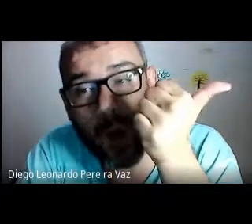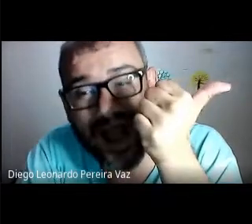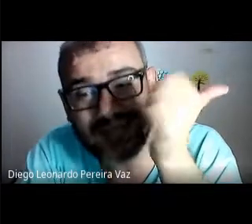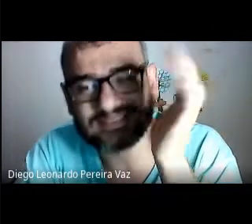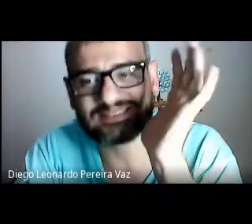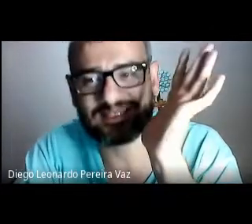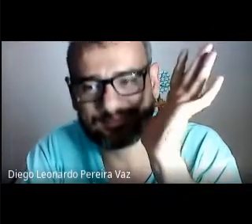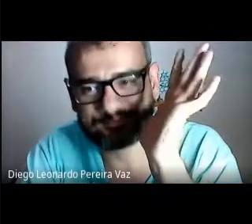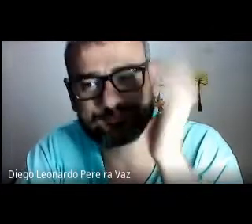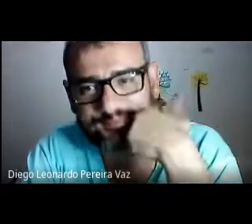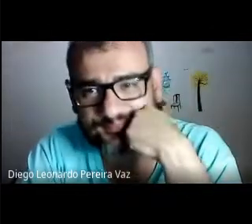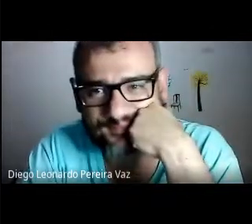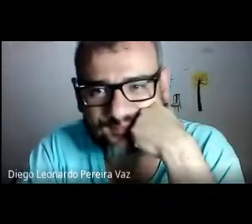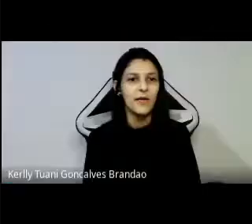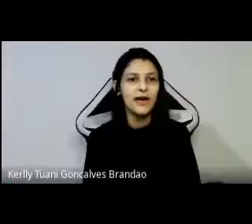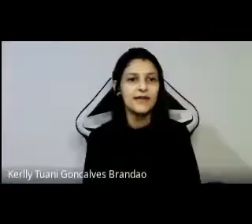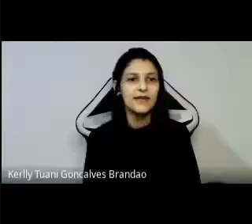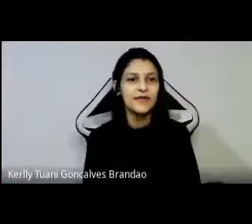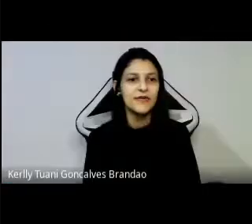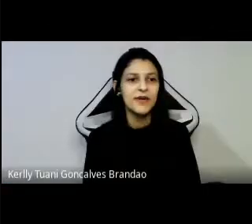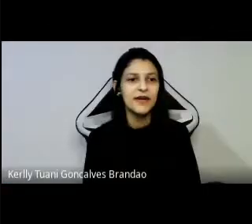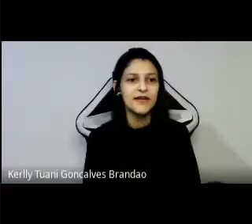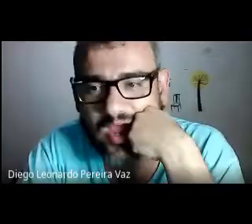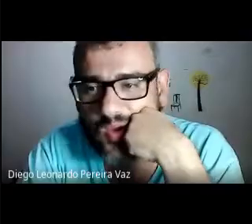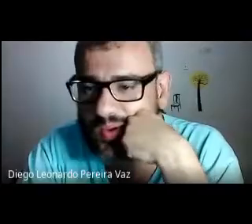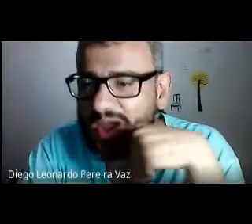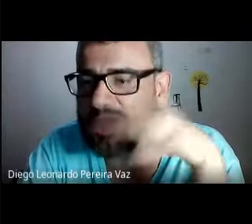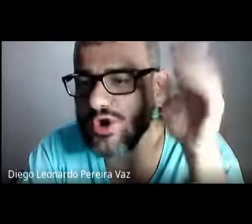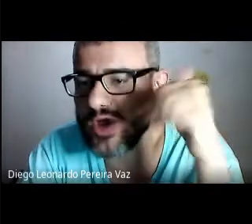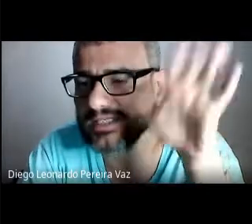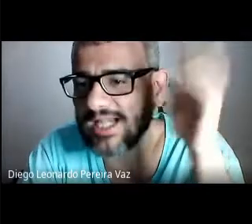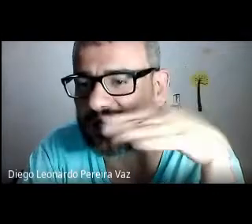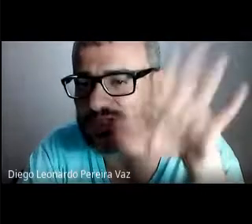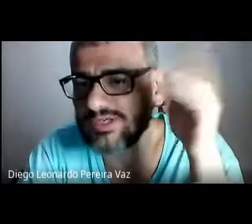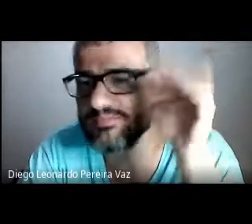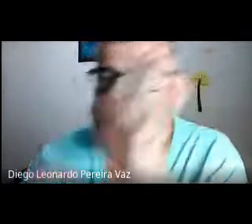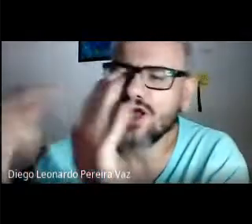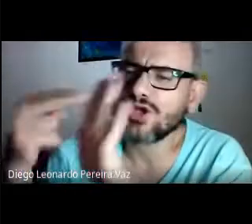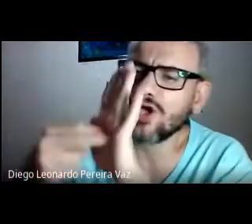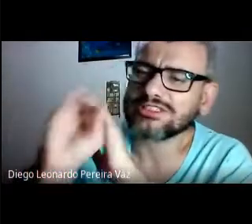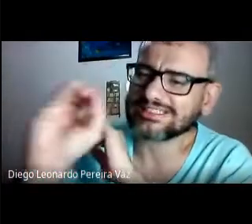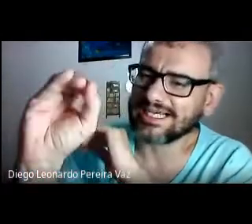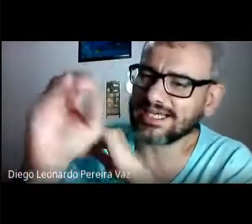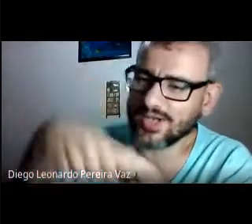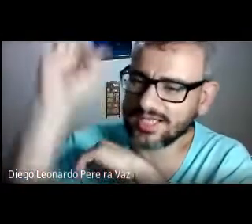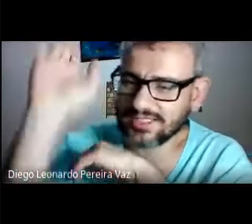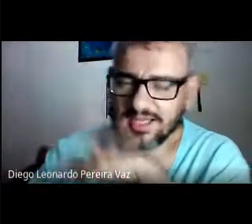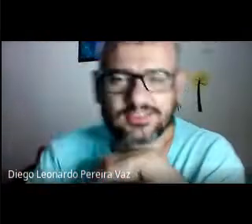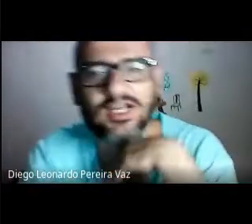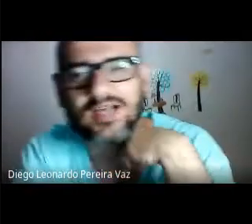Suando com essa. É quase isso, Joana. Não, é olhando. Não, do